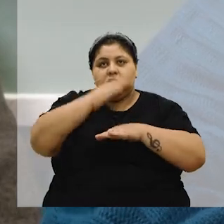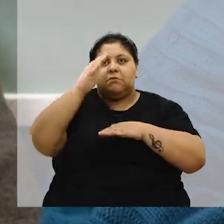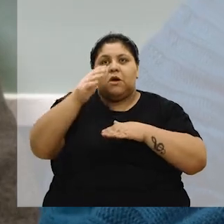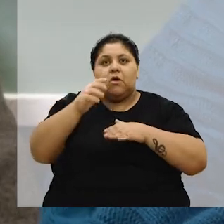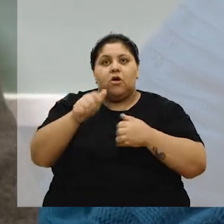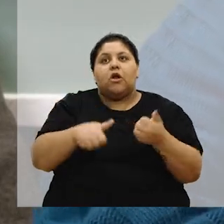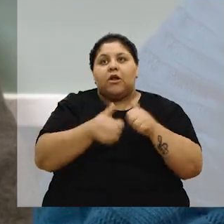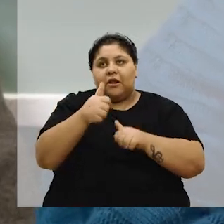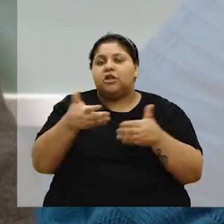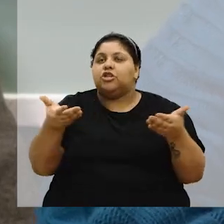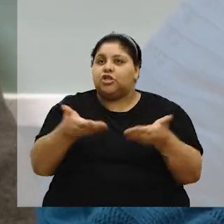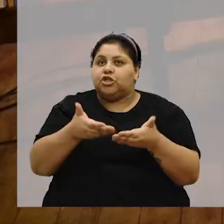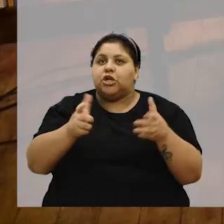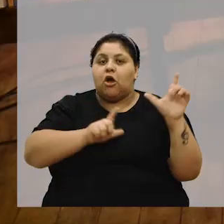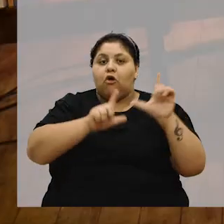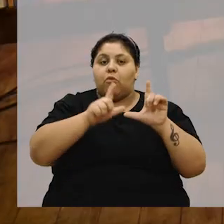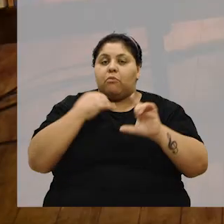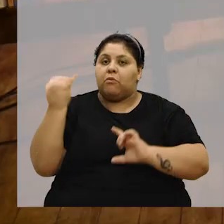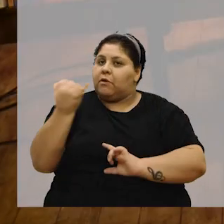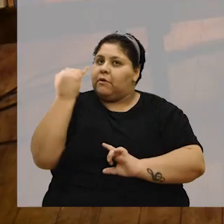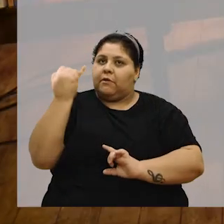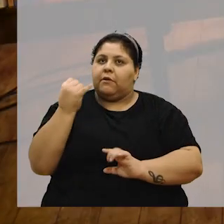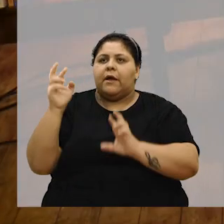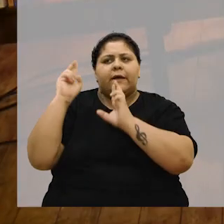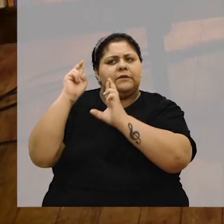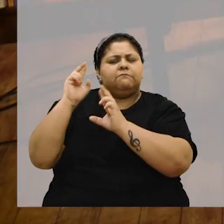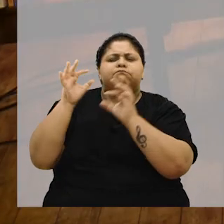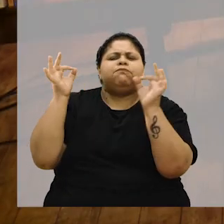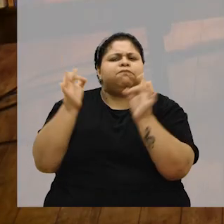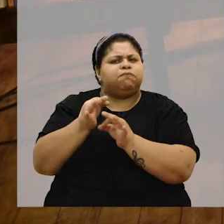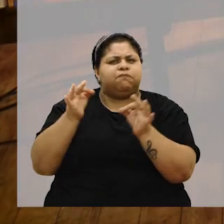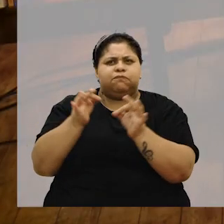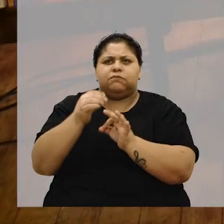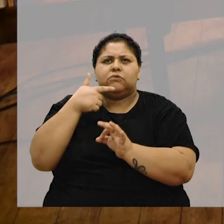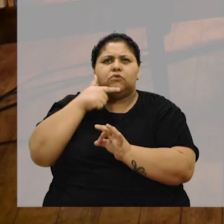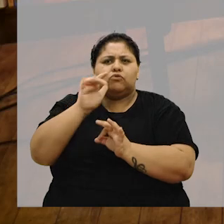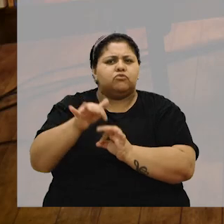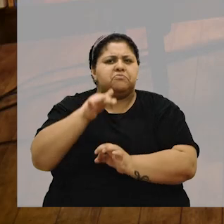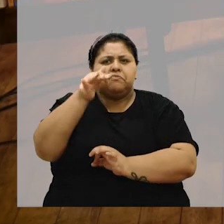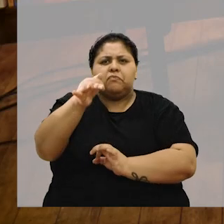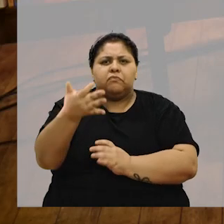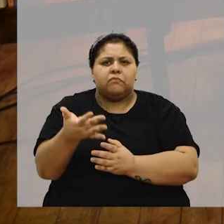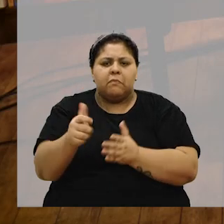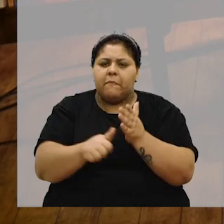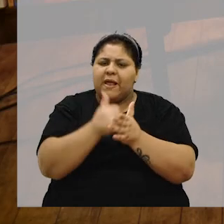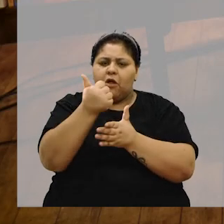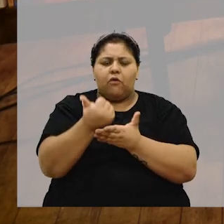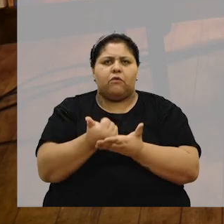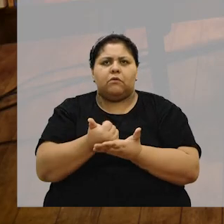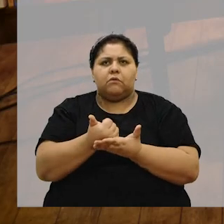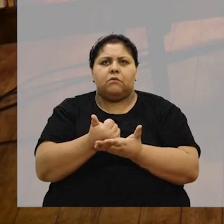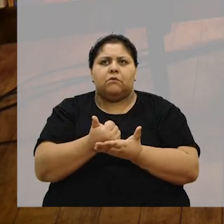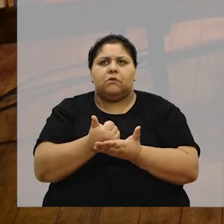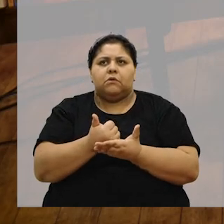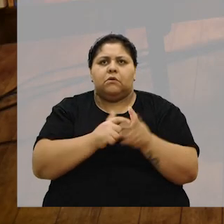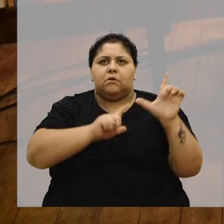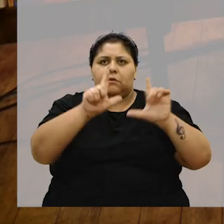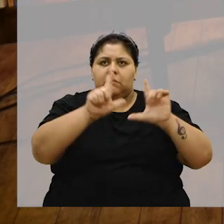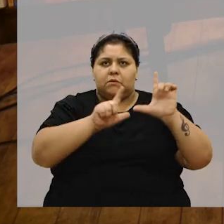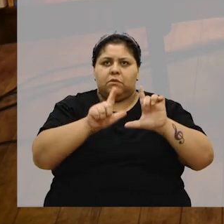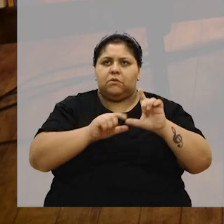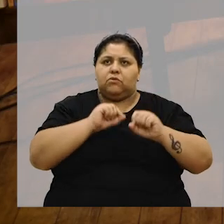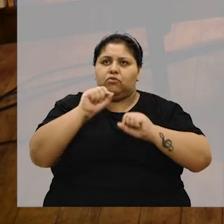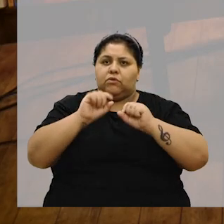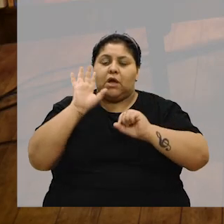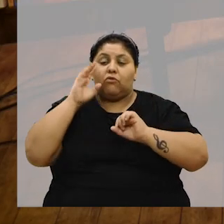qualidade, né? Que já é um programa notável. A perspectiva é maravilhosa. Eu não consigo imaginar um futuro melhor para